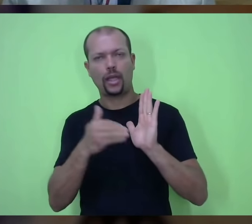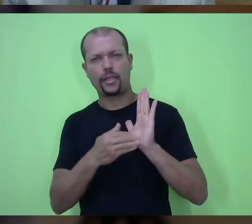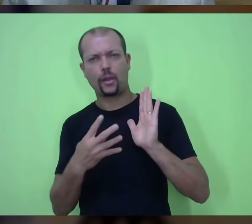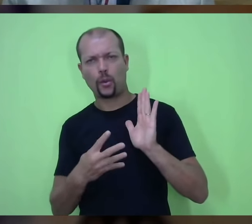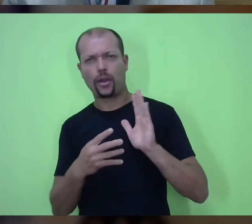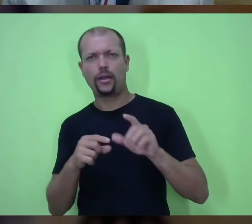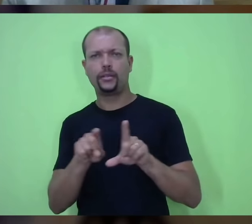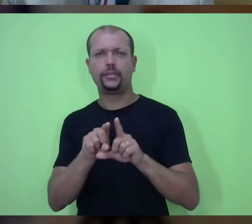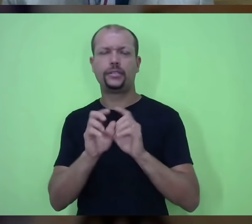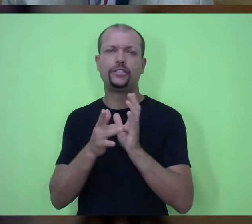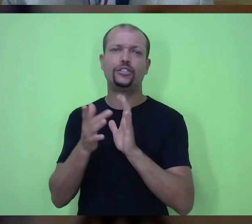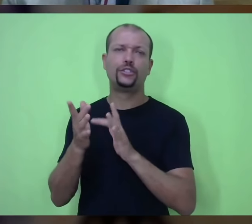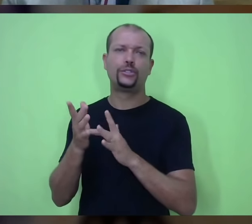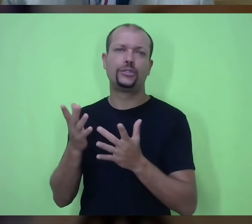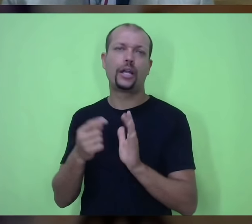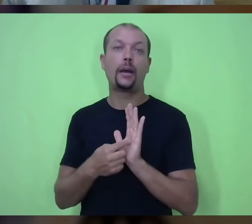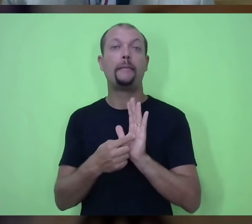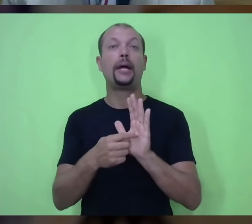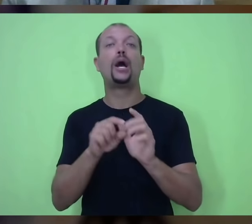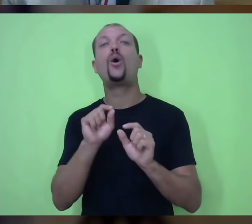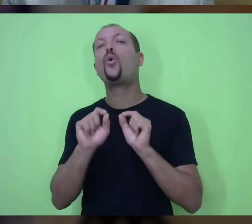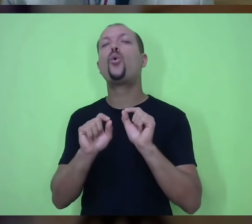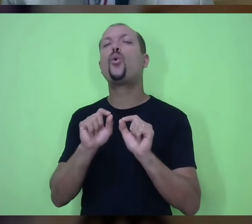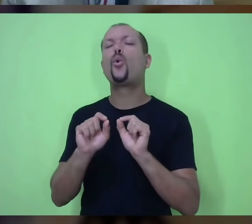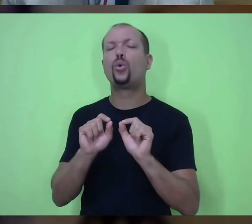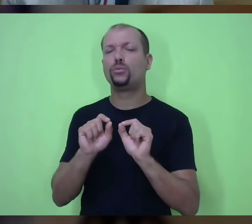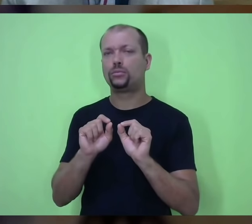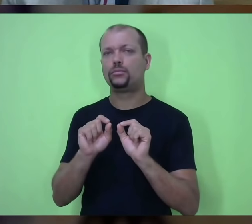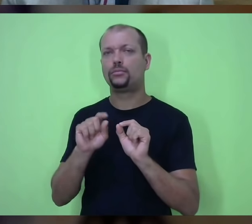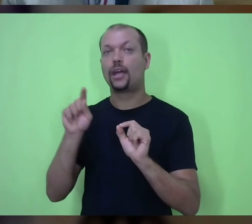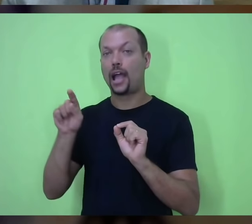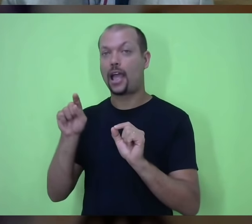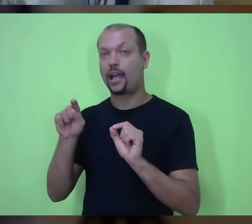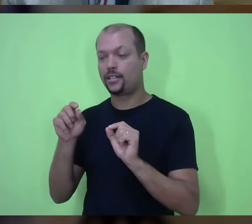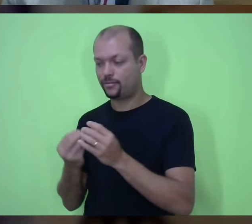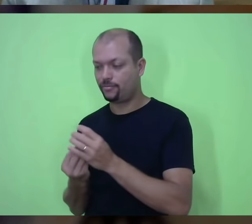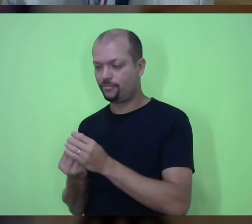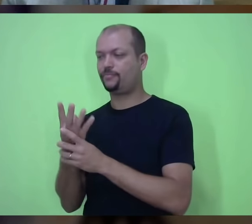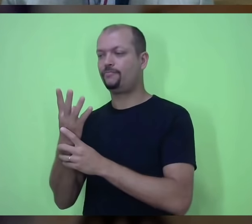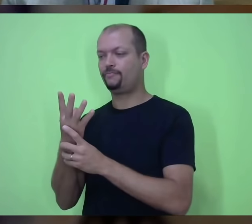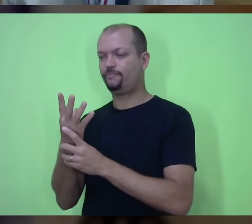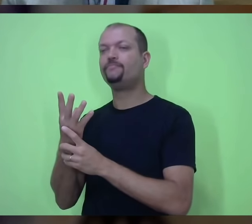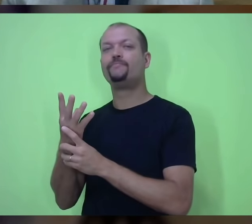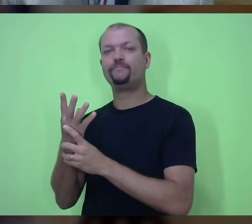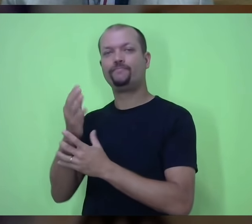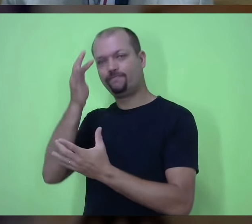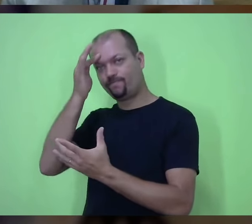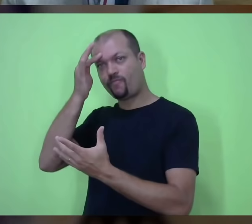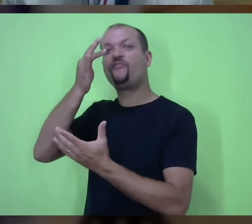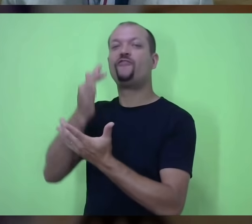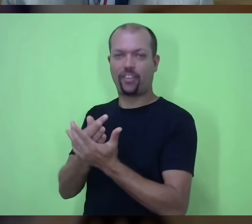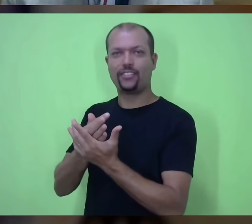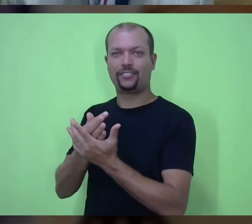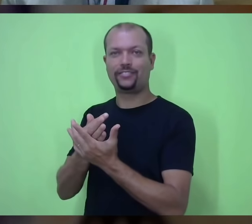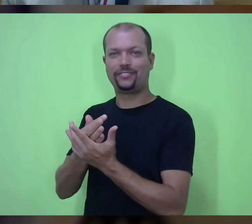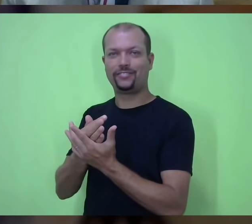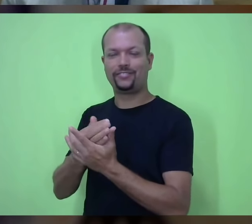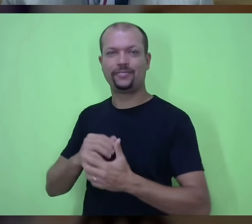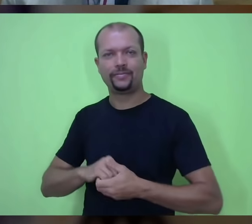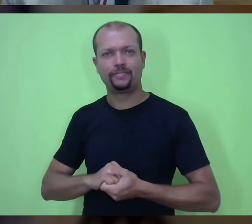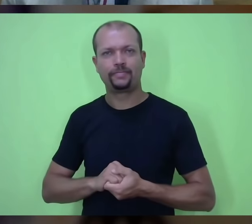4, Jesus apresentado agora como o autor e consumador da fé. A gente muitas vezes